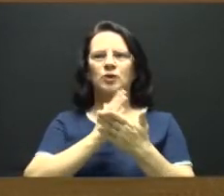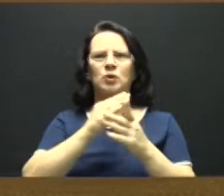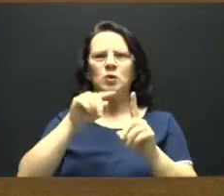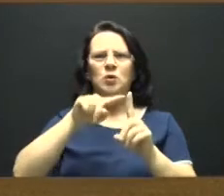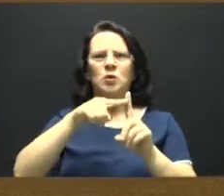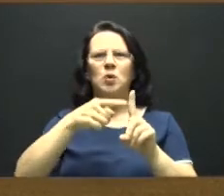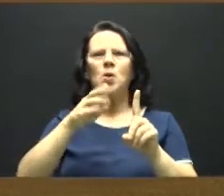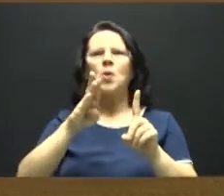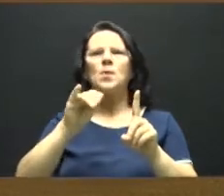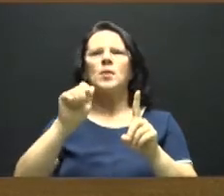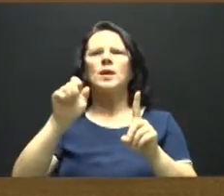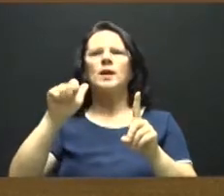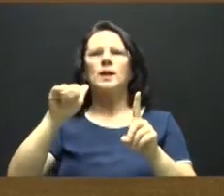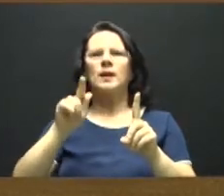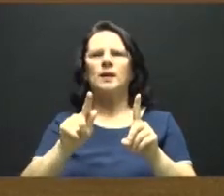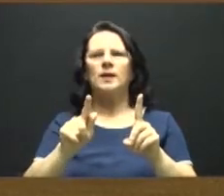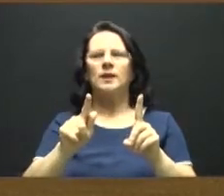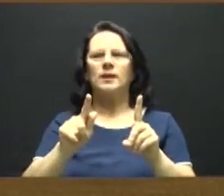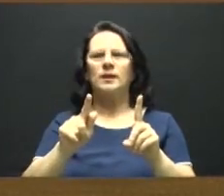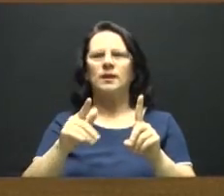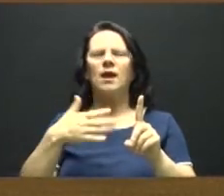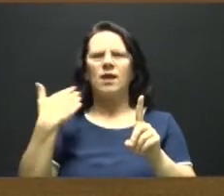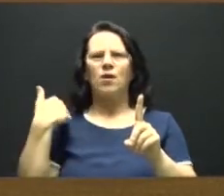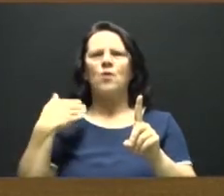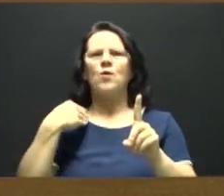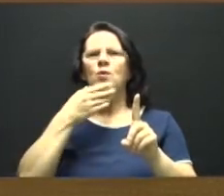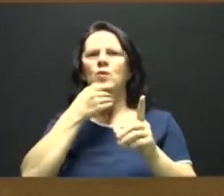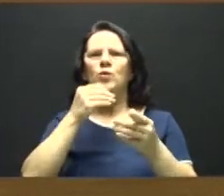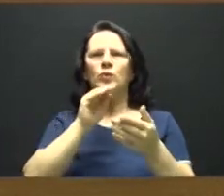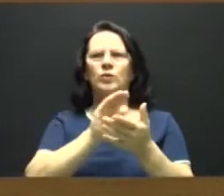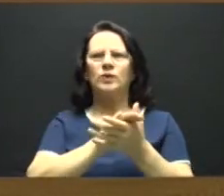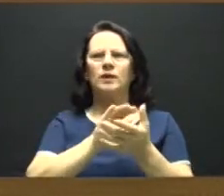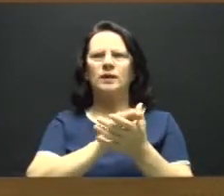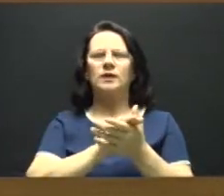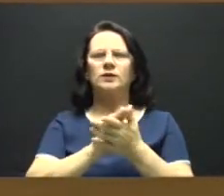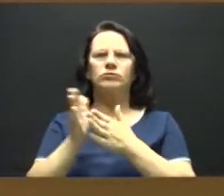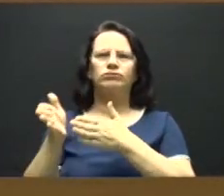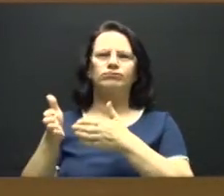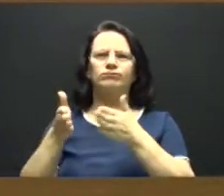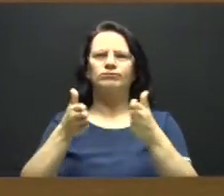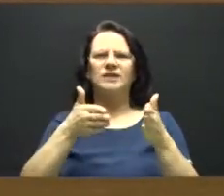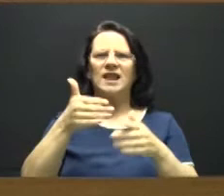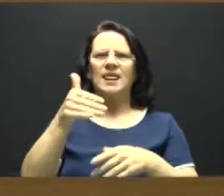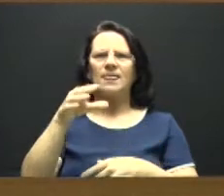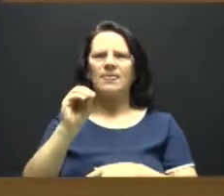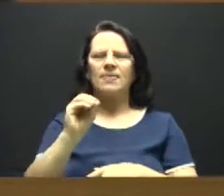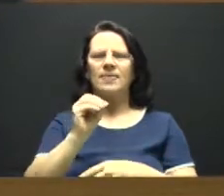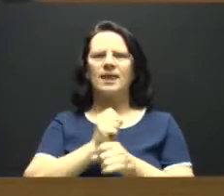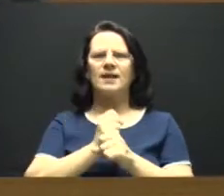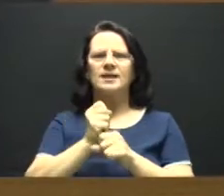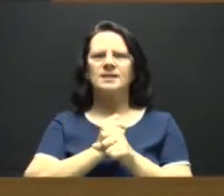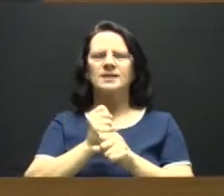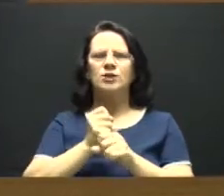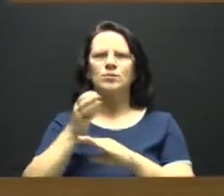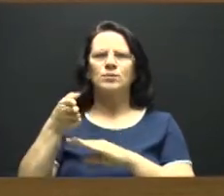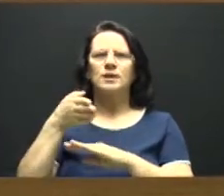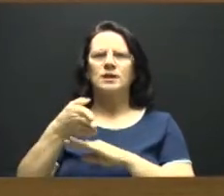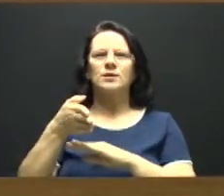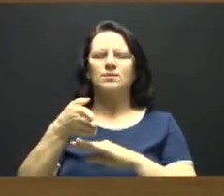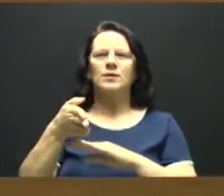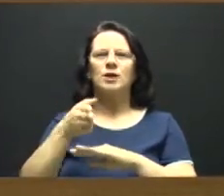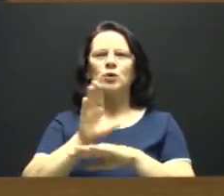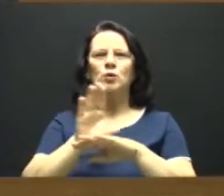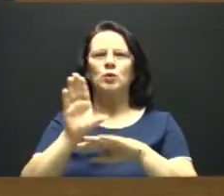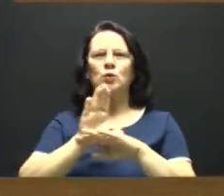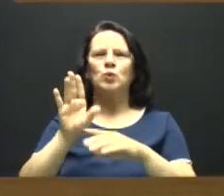quando casei eu durante algum tempo dez anos participei na são francisco de assis do curso de